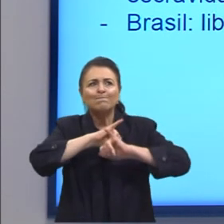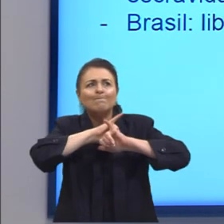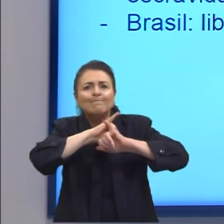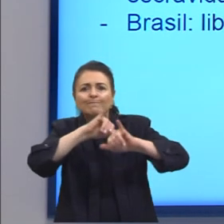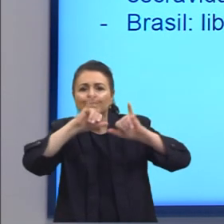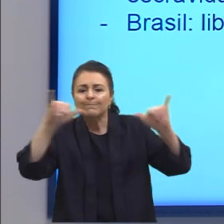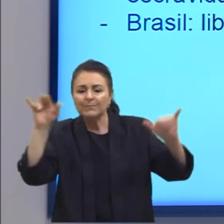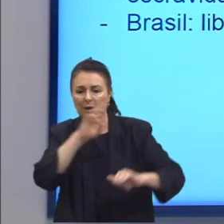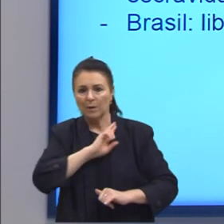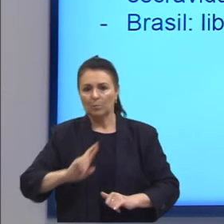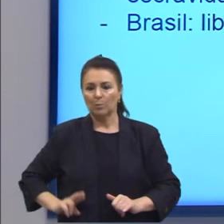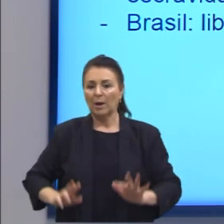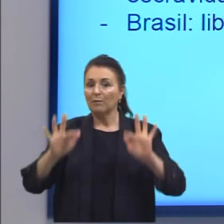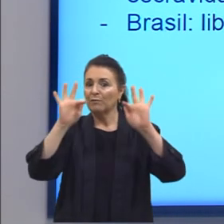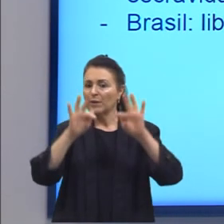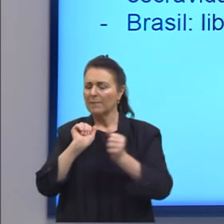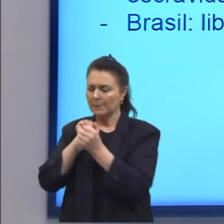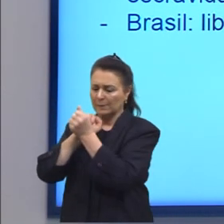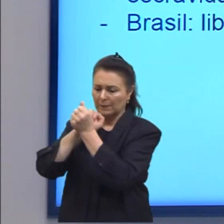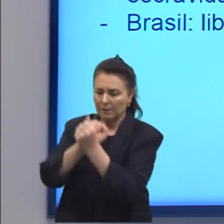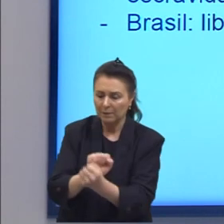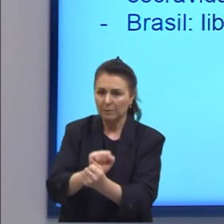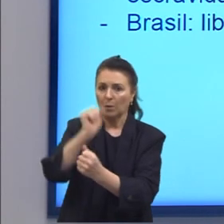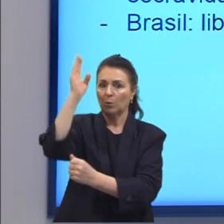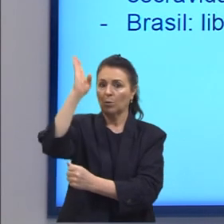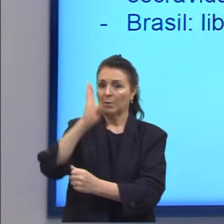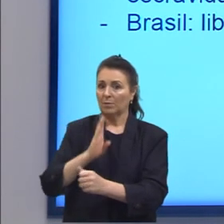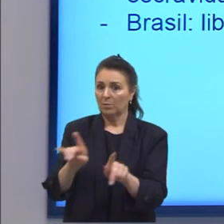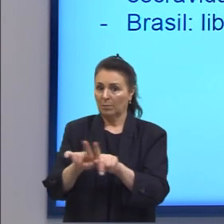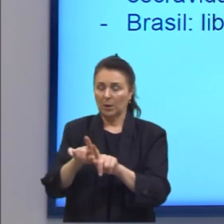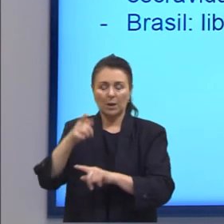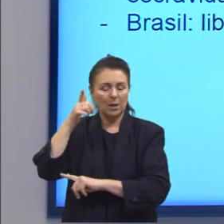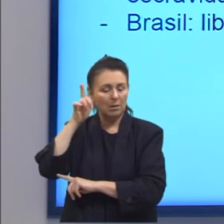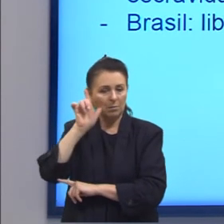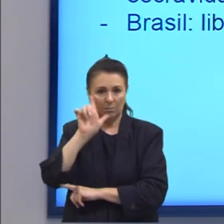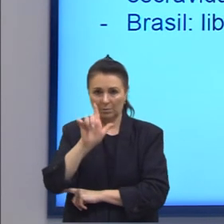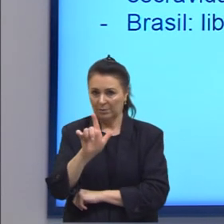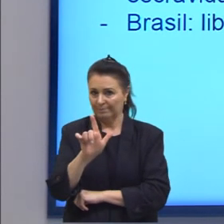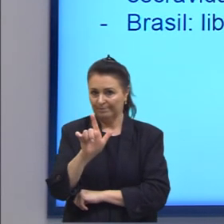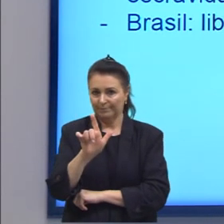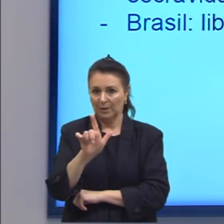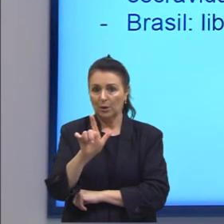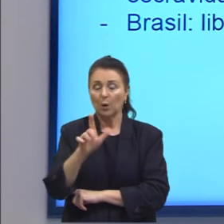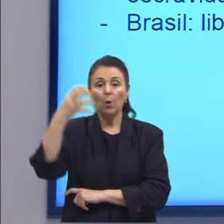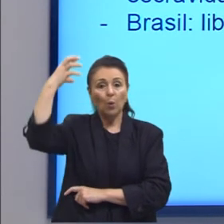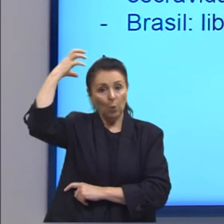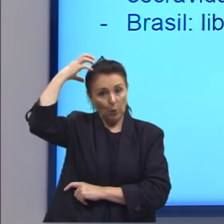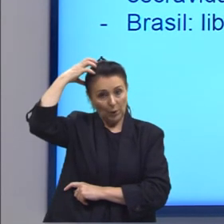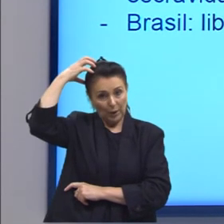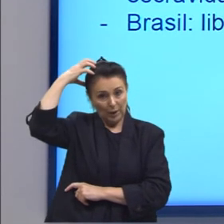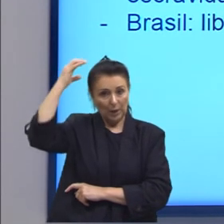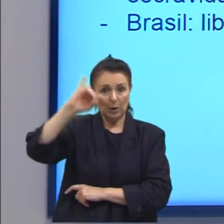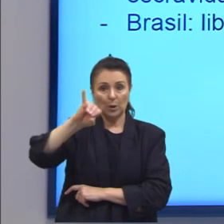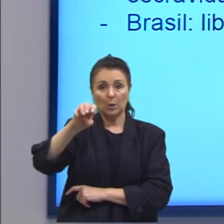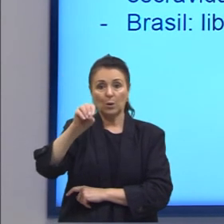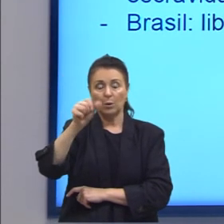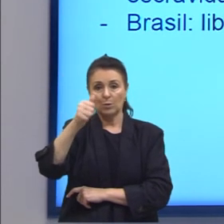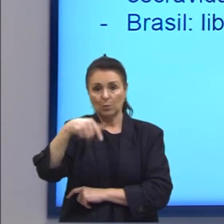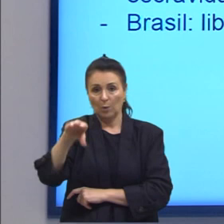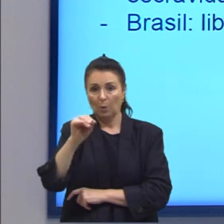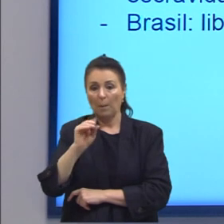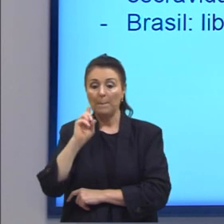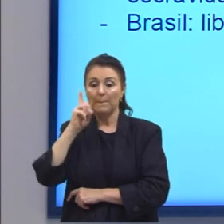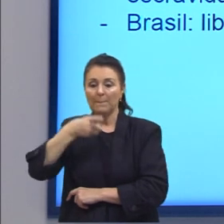república e acabar com a escravidão aqui Eles não conseguem O Dom João sexto mata os